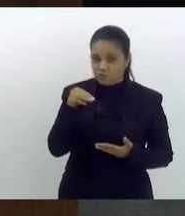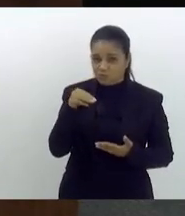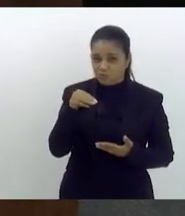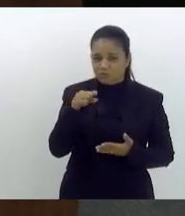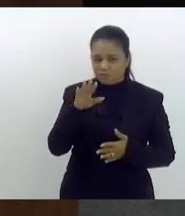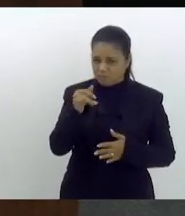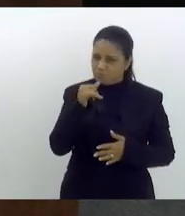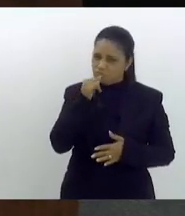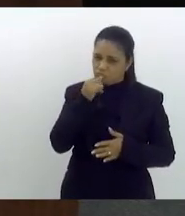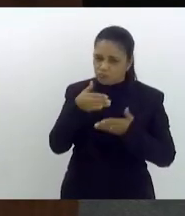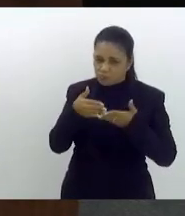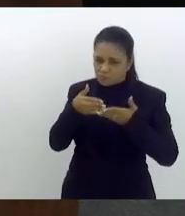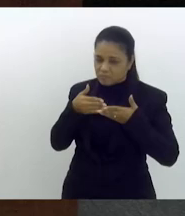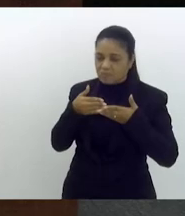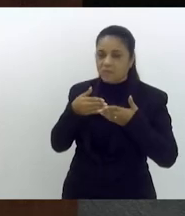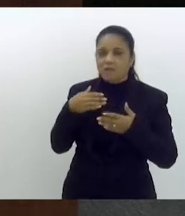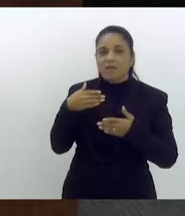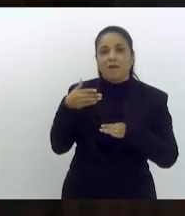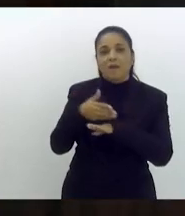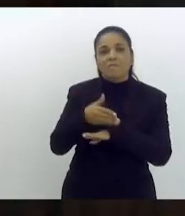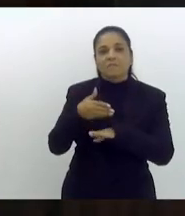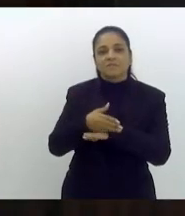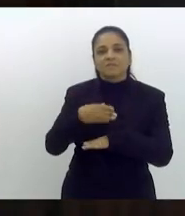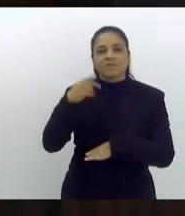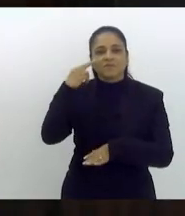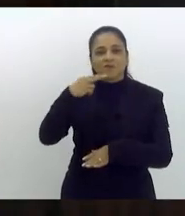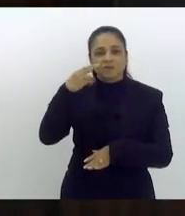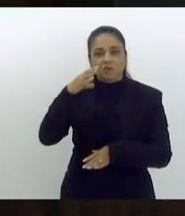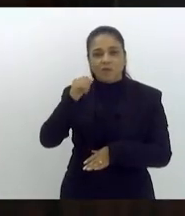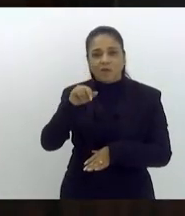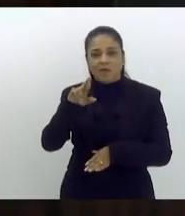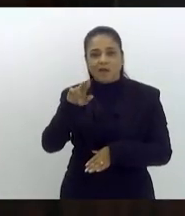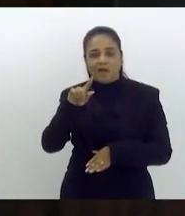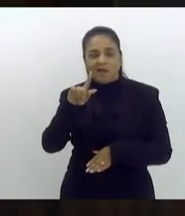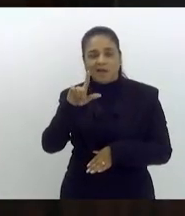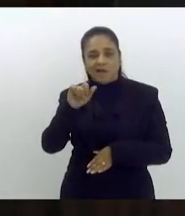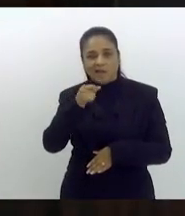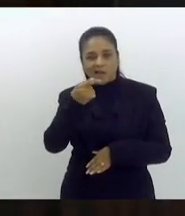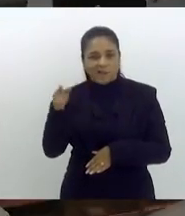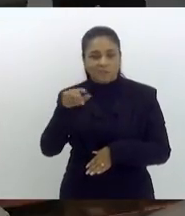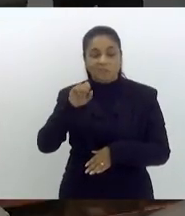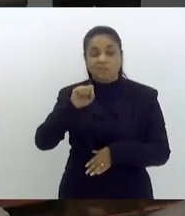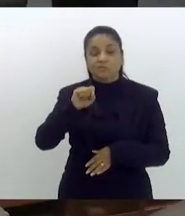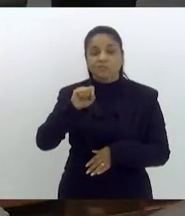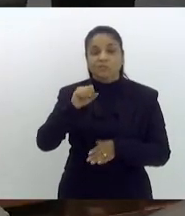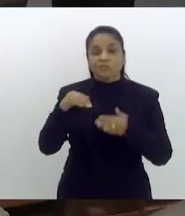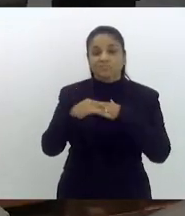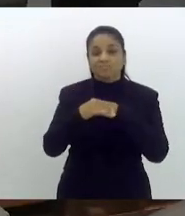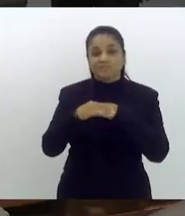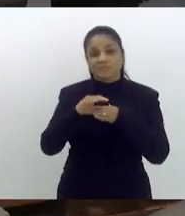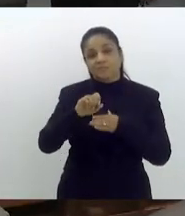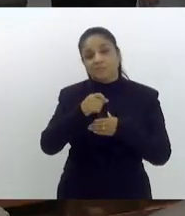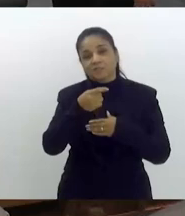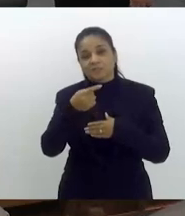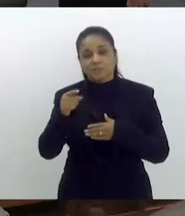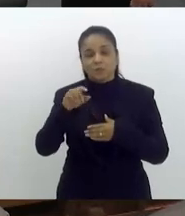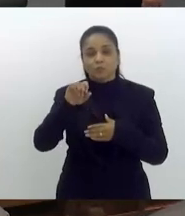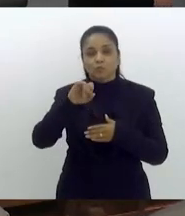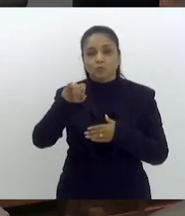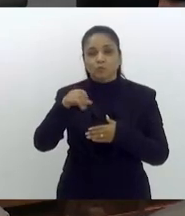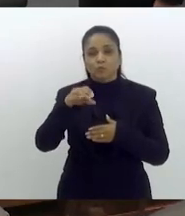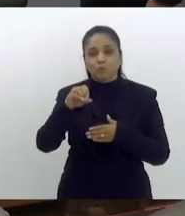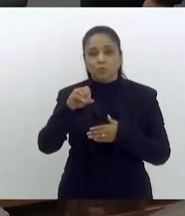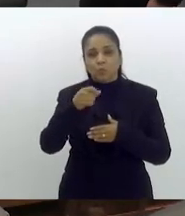anunciar aqui a presença do vereador Carlão de São José de Ubá seja bem-vindo desculpa deputada Carla pode